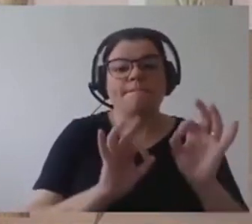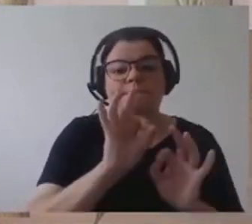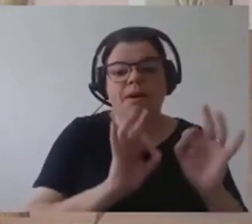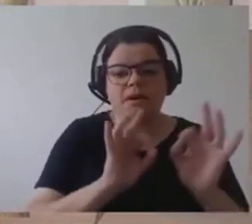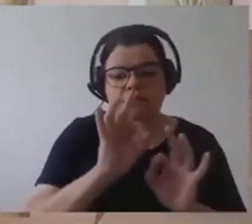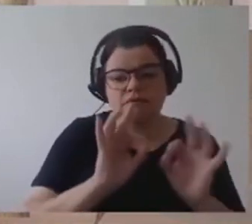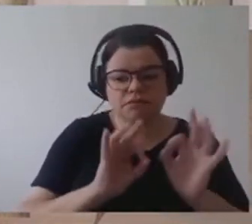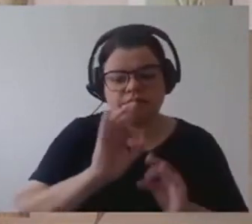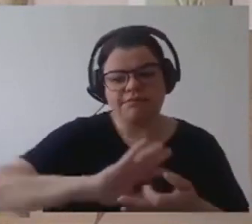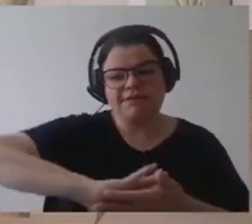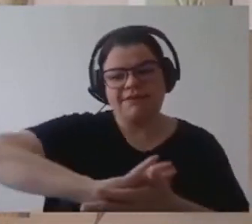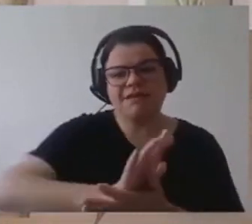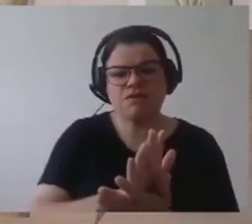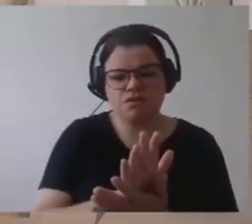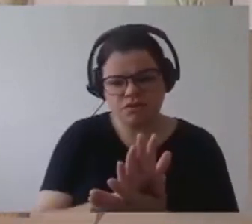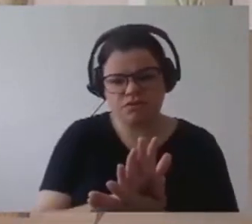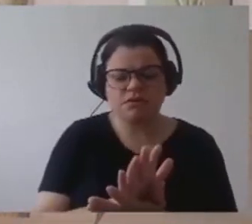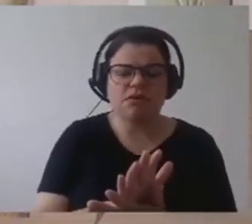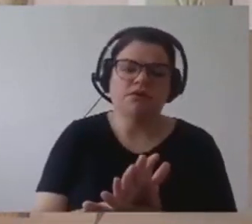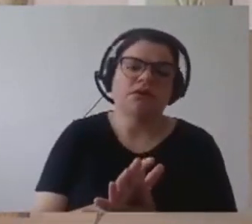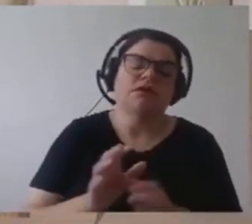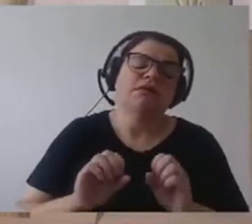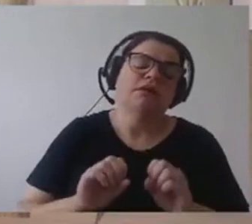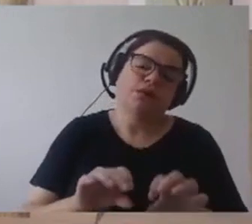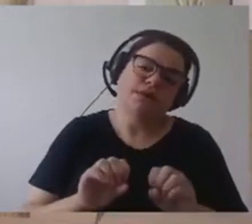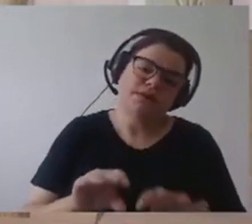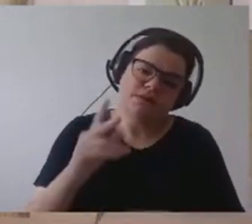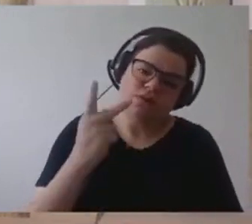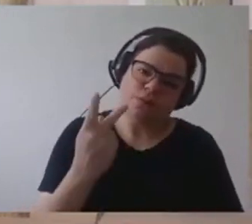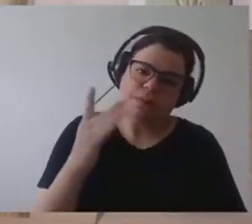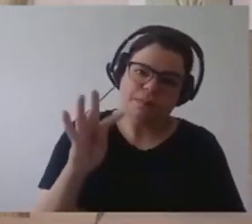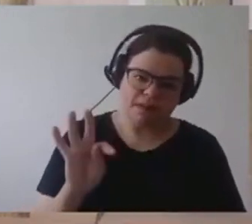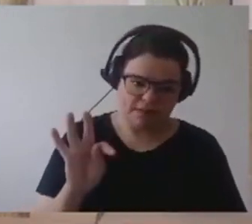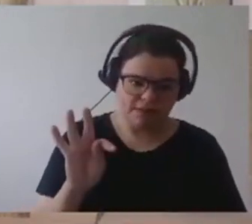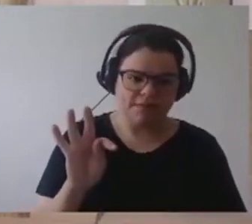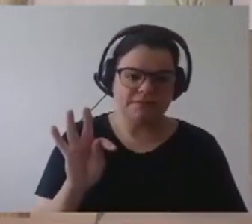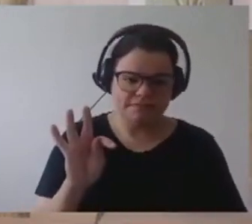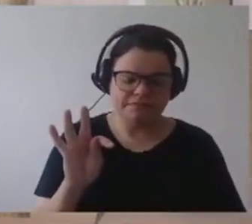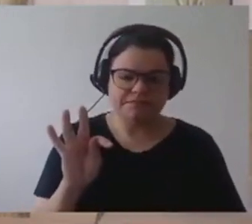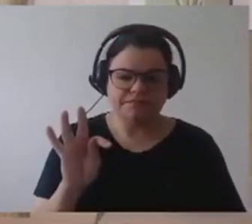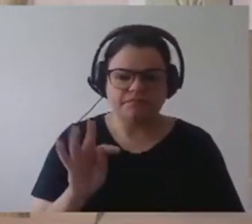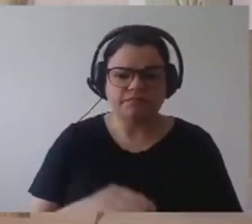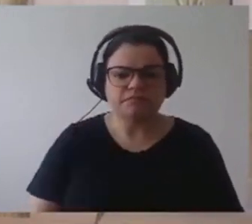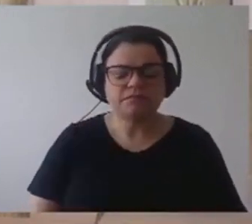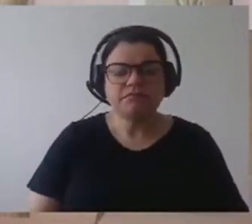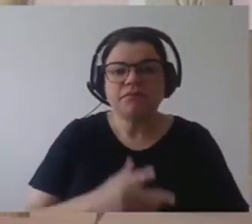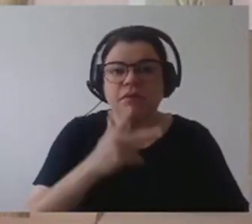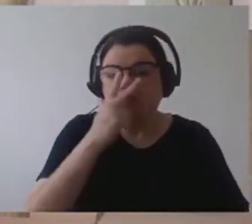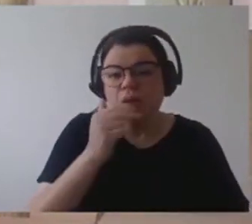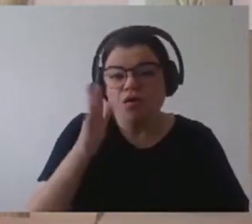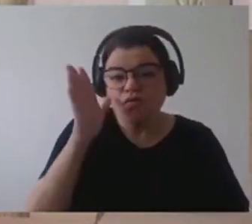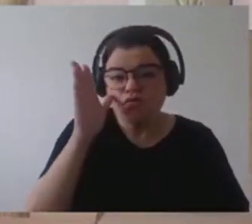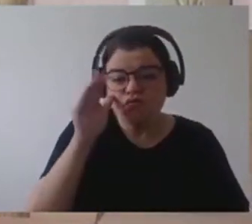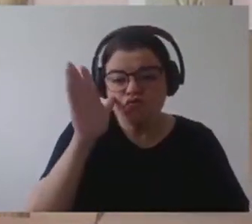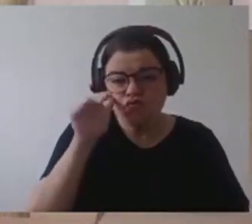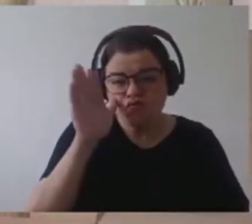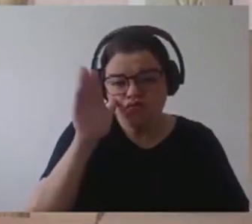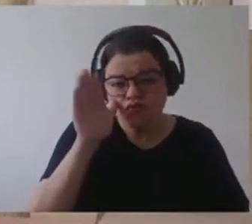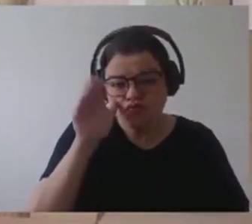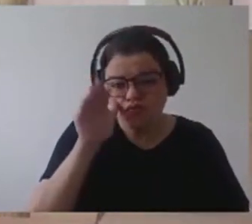Educação do PT e o que eu acho curioso é